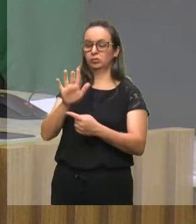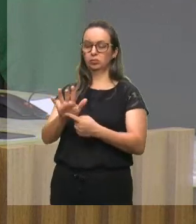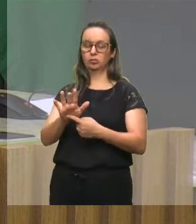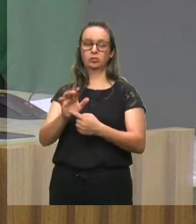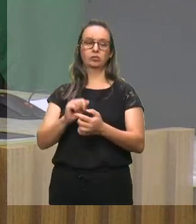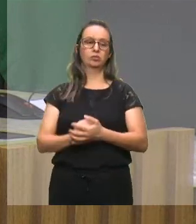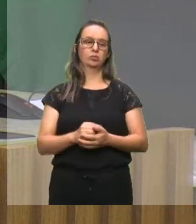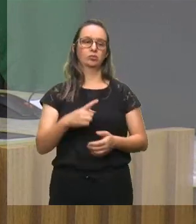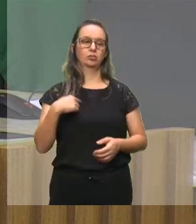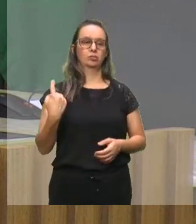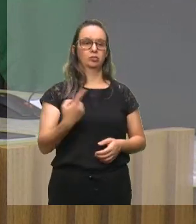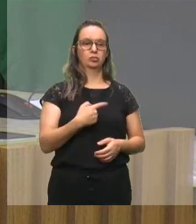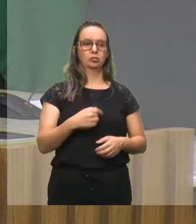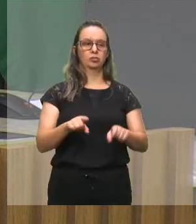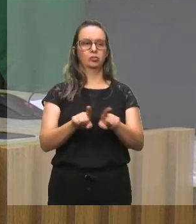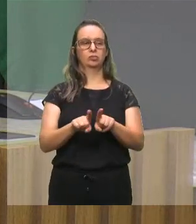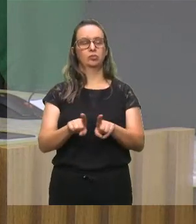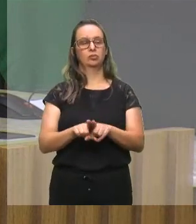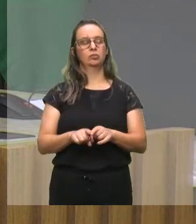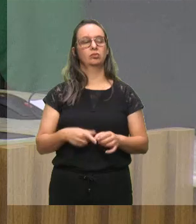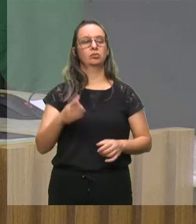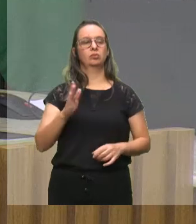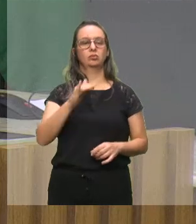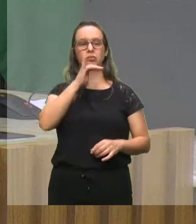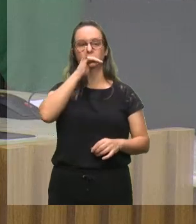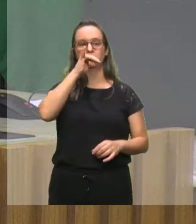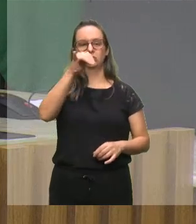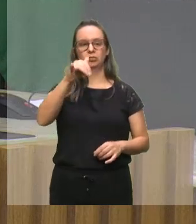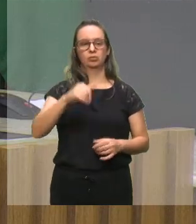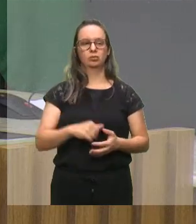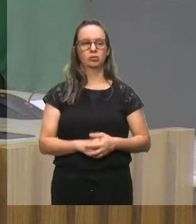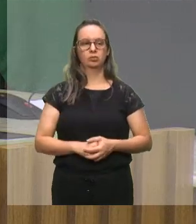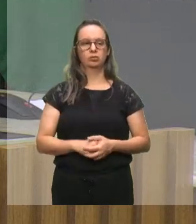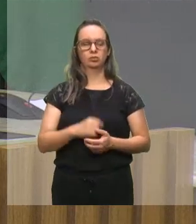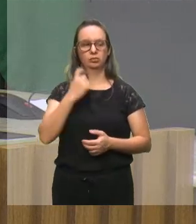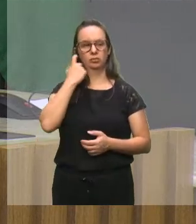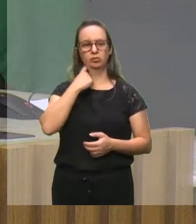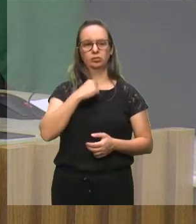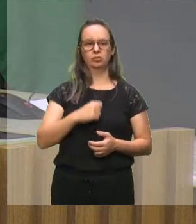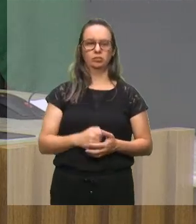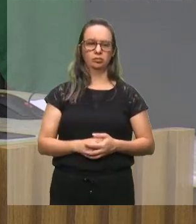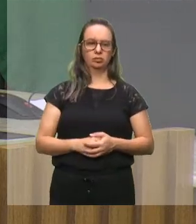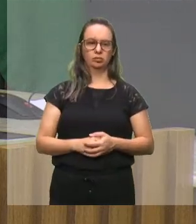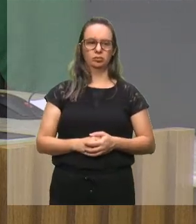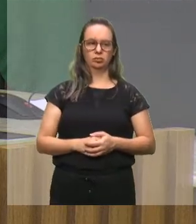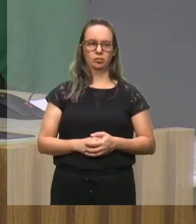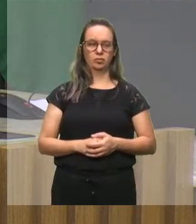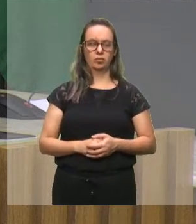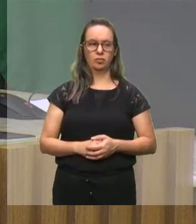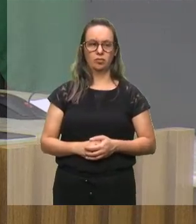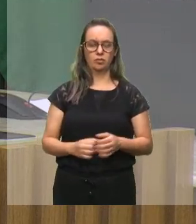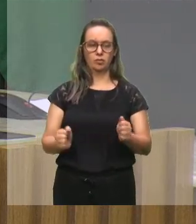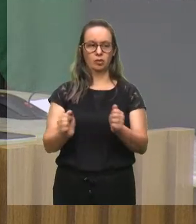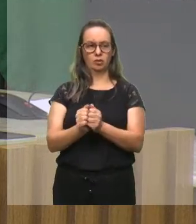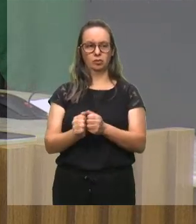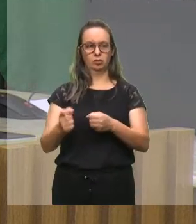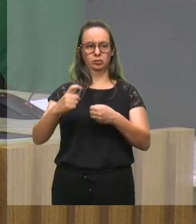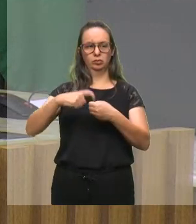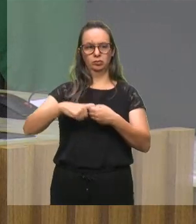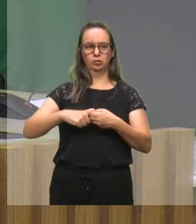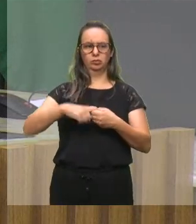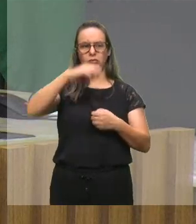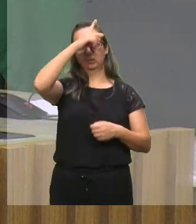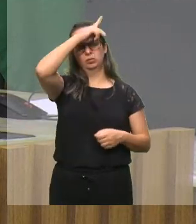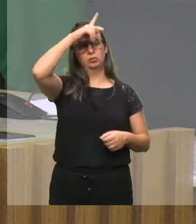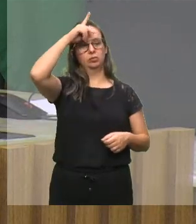como a colega falou agora há pouco, né? E a questão desses junta parceria com a prefeitura, para